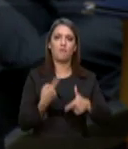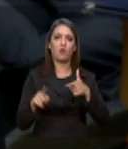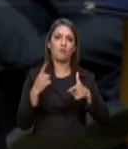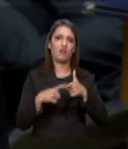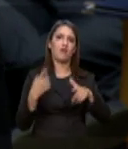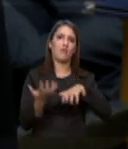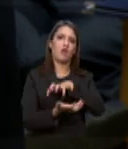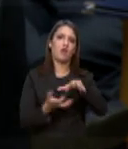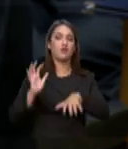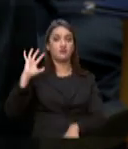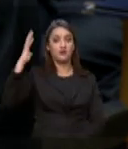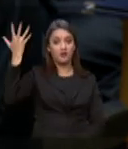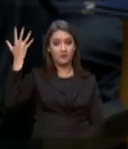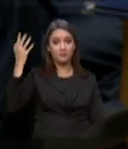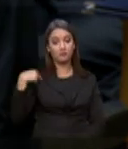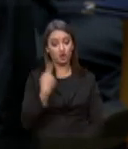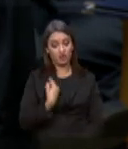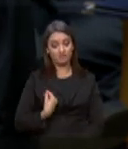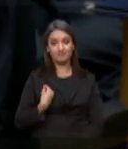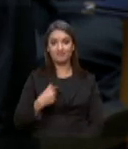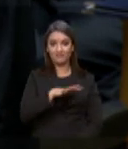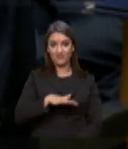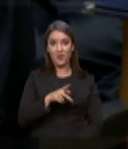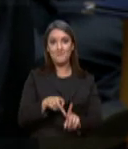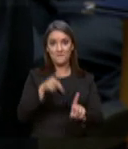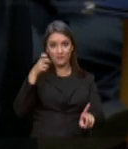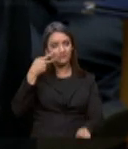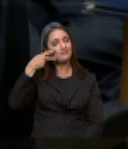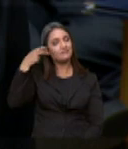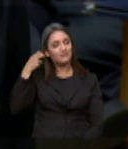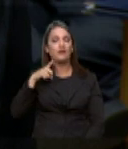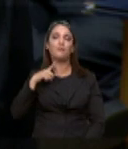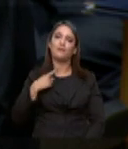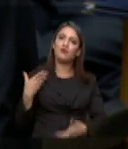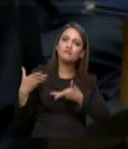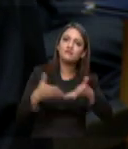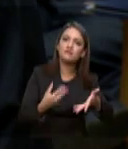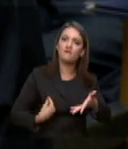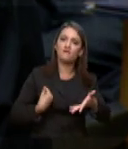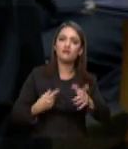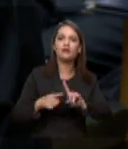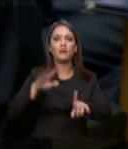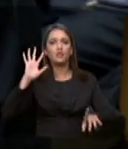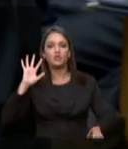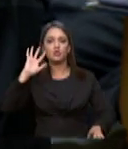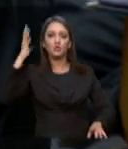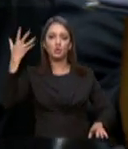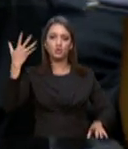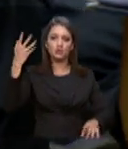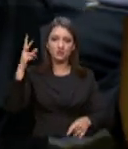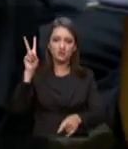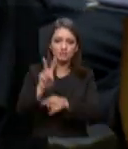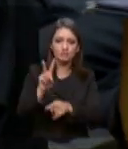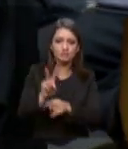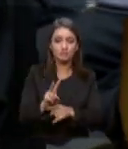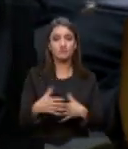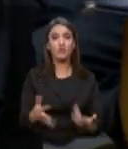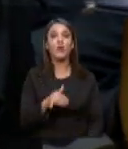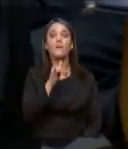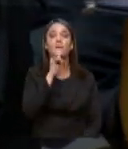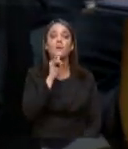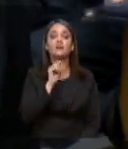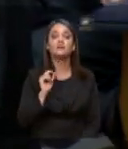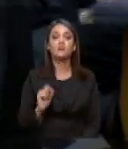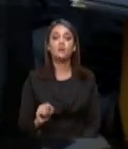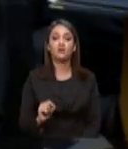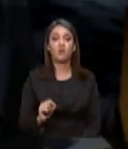climática. Nossa existência é parte da vida e parte da solução nessa manutenção. Exemplo disso